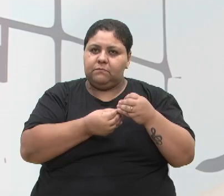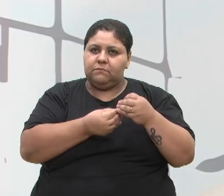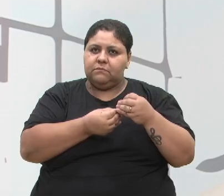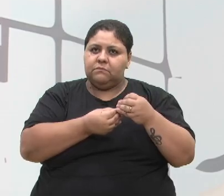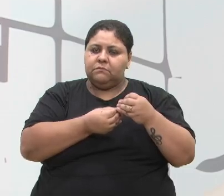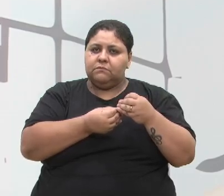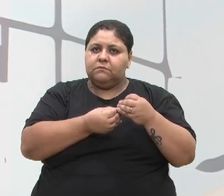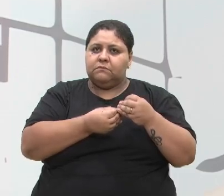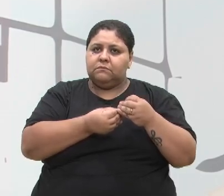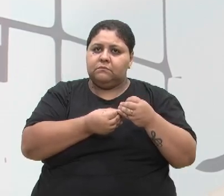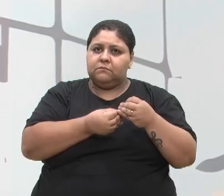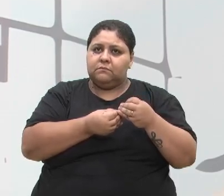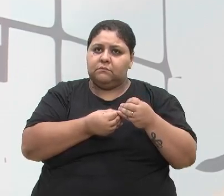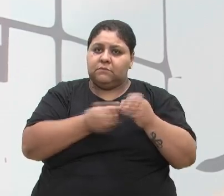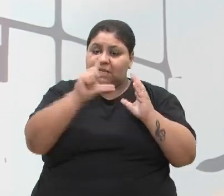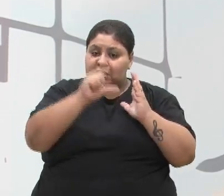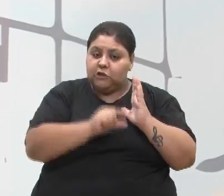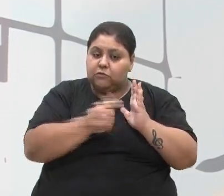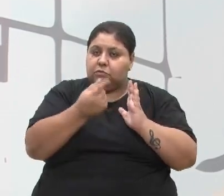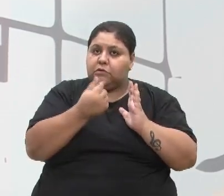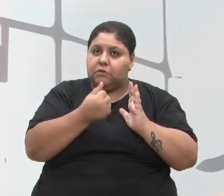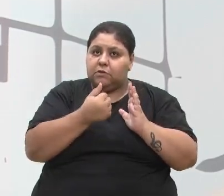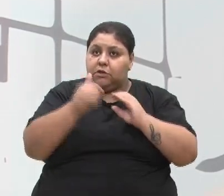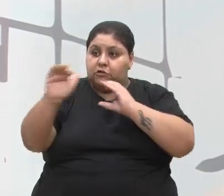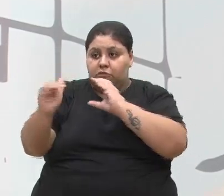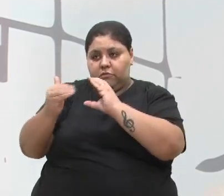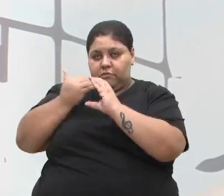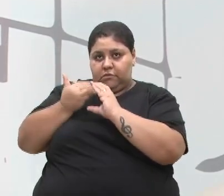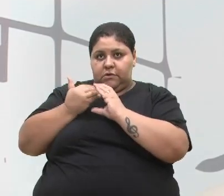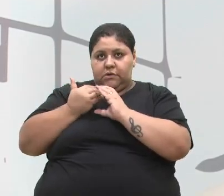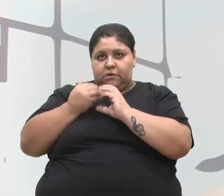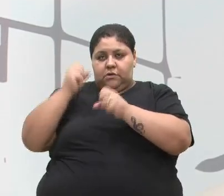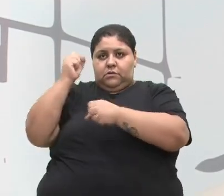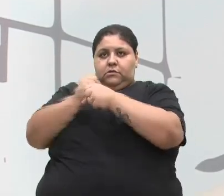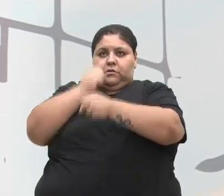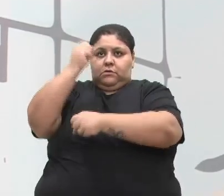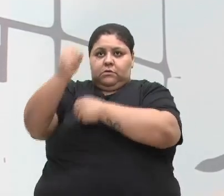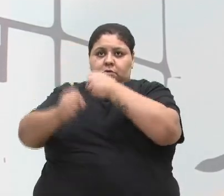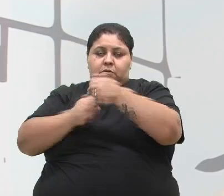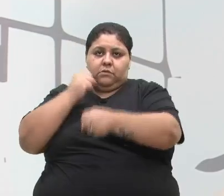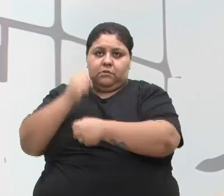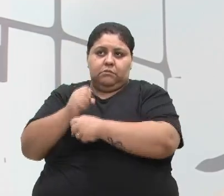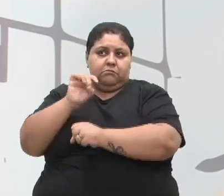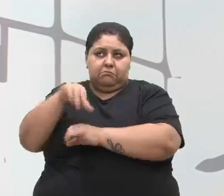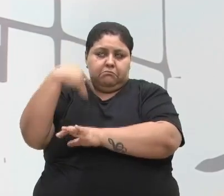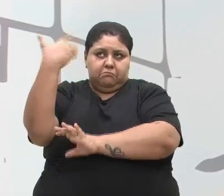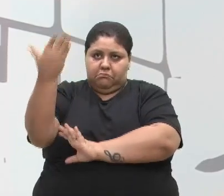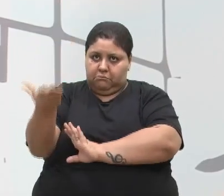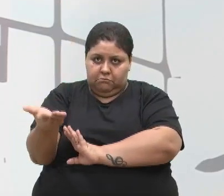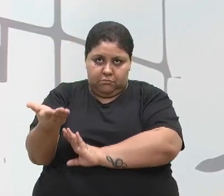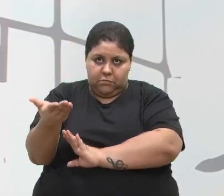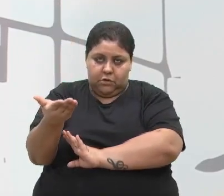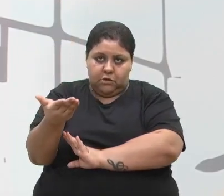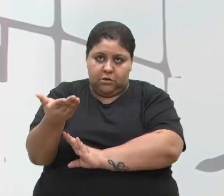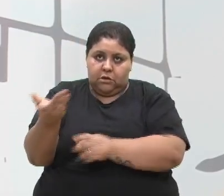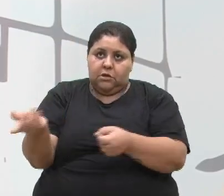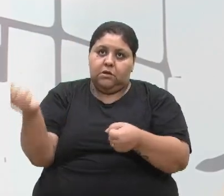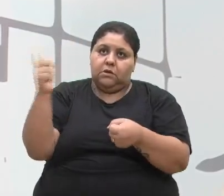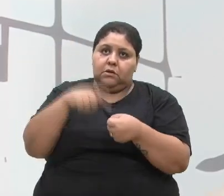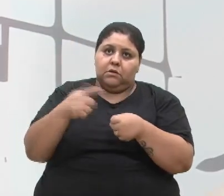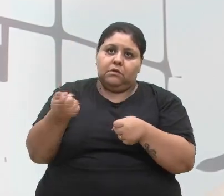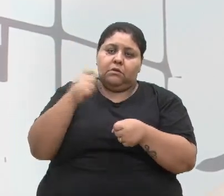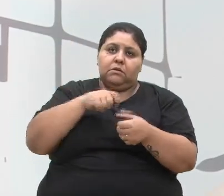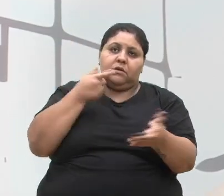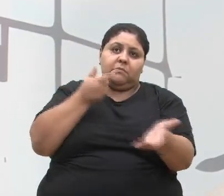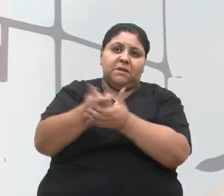Acaba tendo essa dedução de valor. E se você vai receber no ano que vem, por exemplo, só, né, a restituição, aí precisa pagar